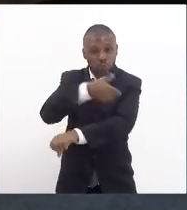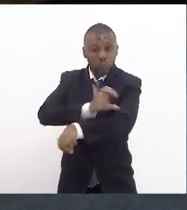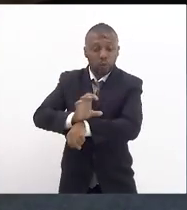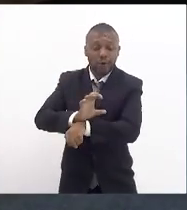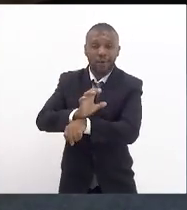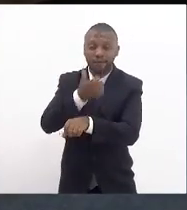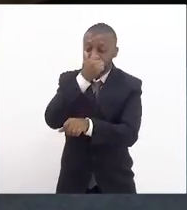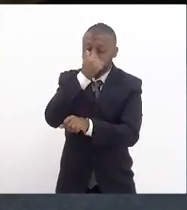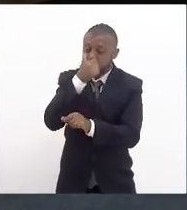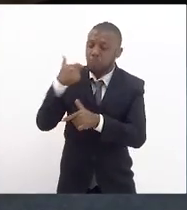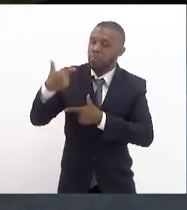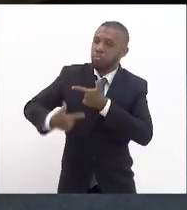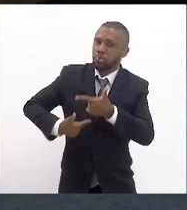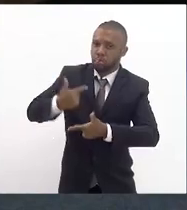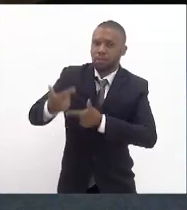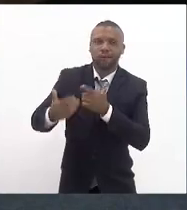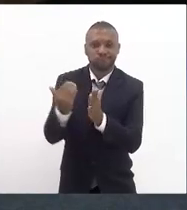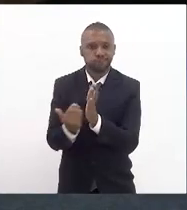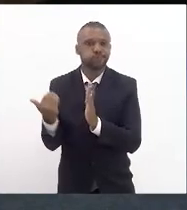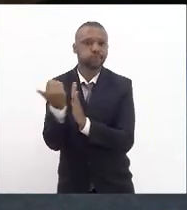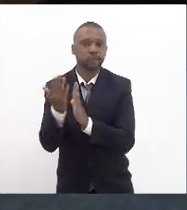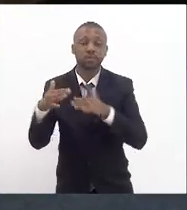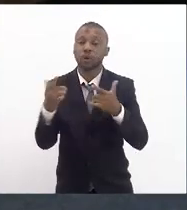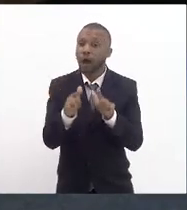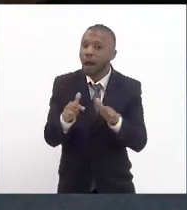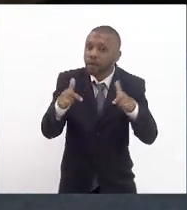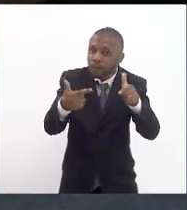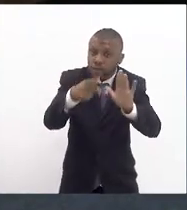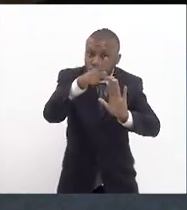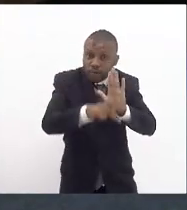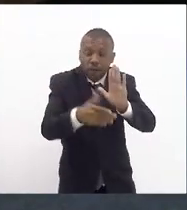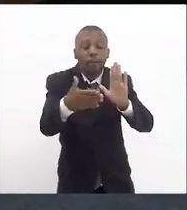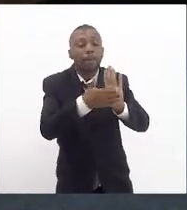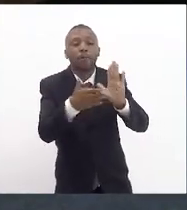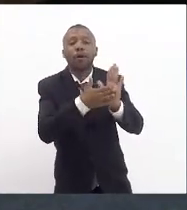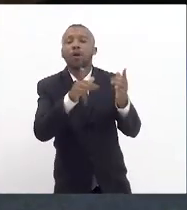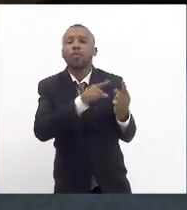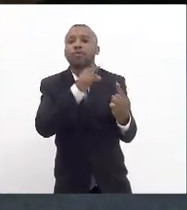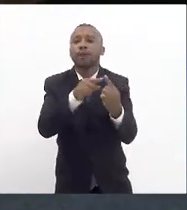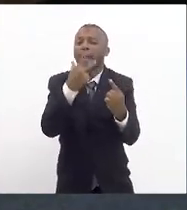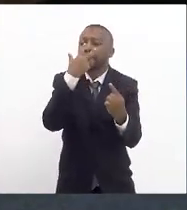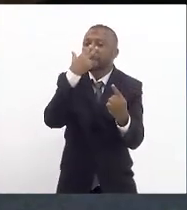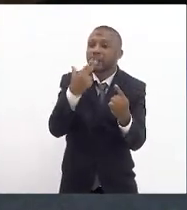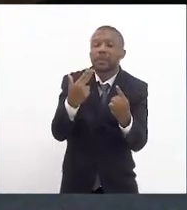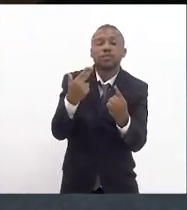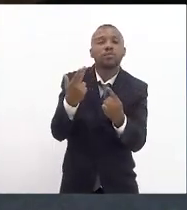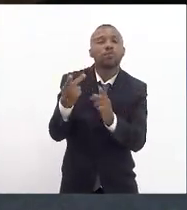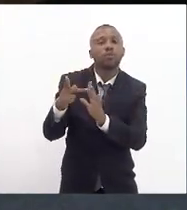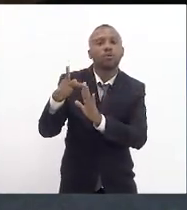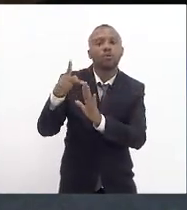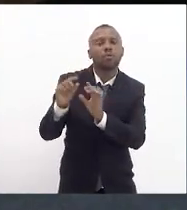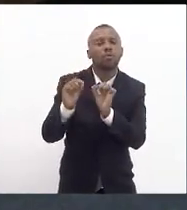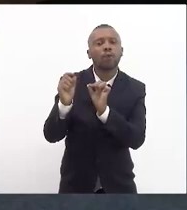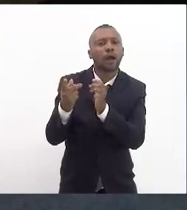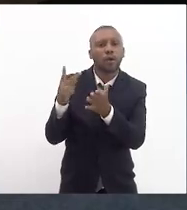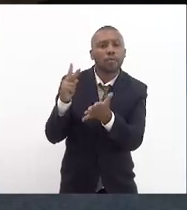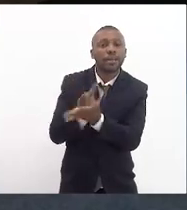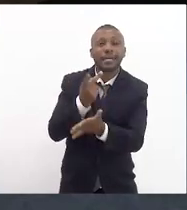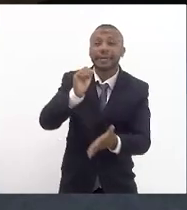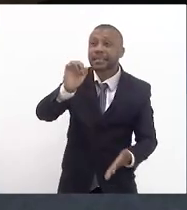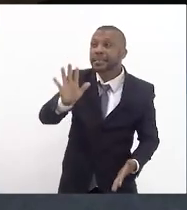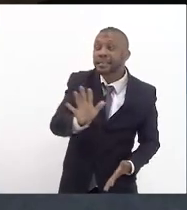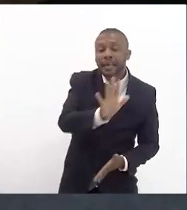Então, o procedimento que esse projeto propõe é parecido com o projeto, com como acontece